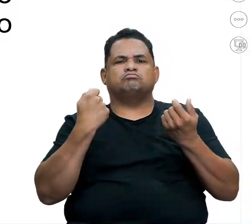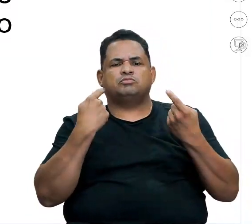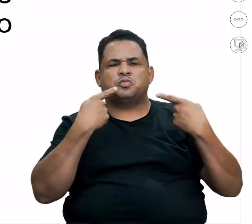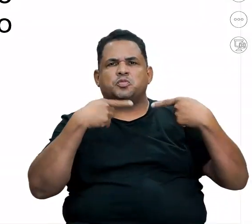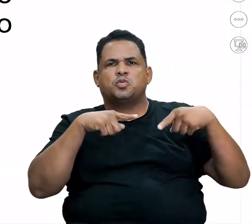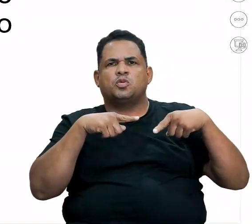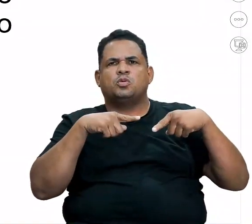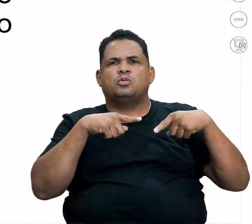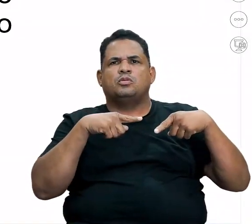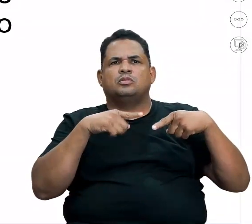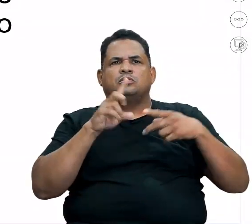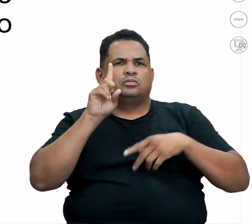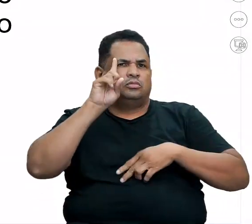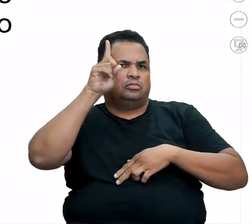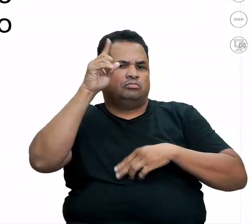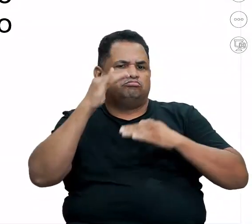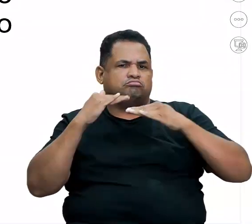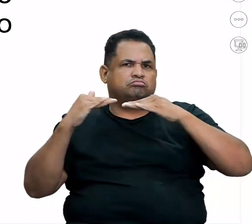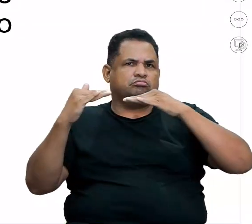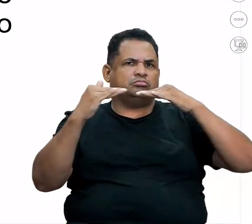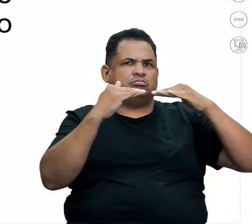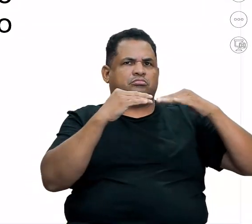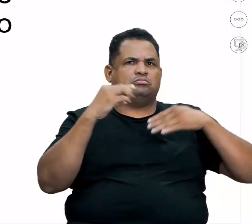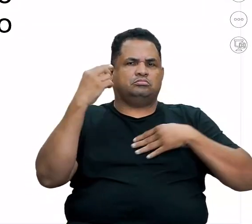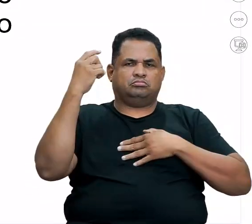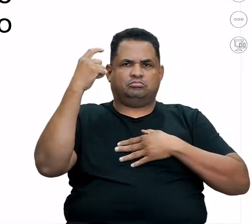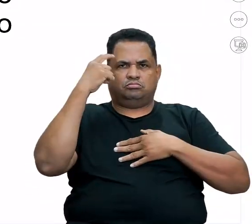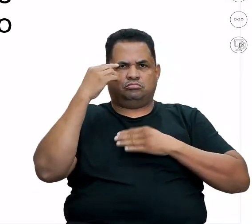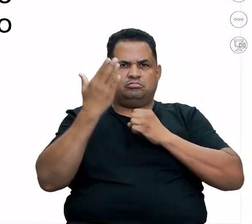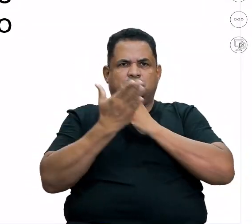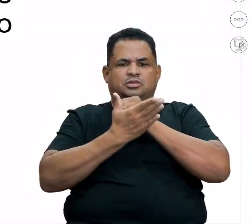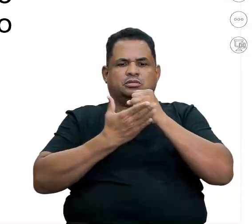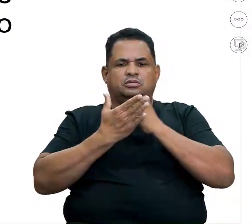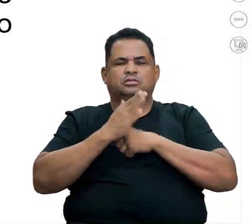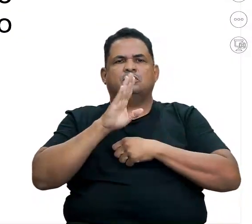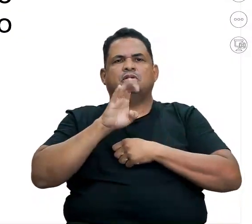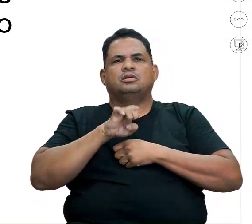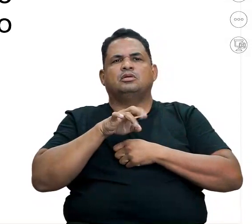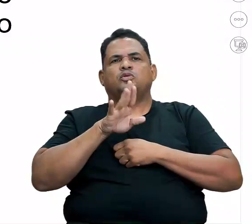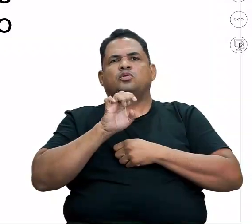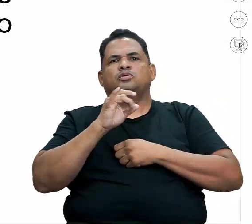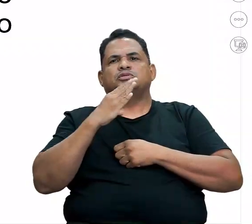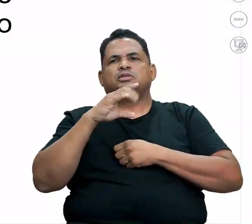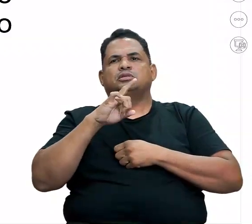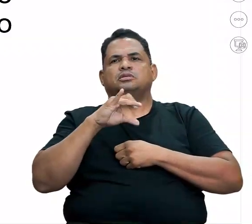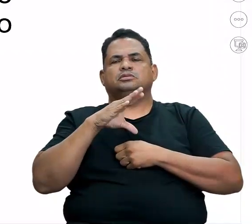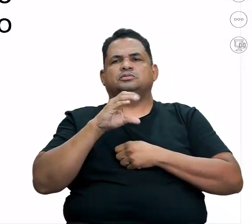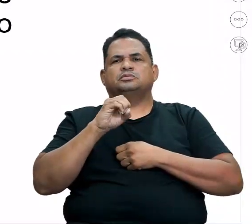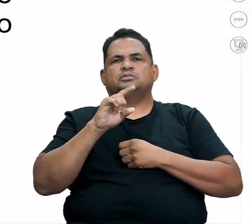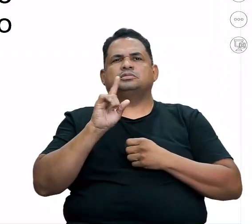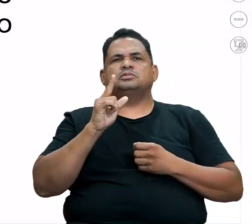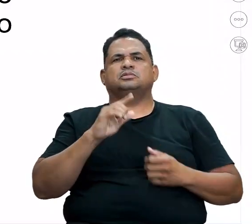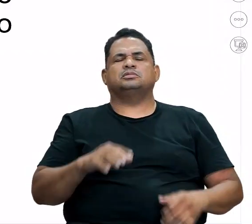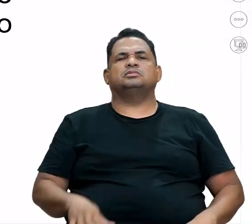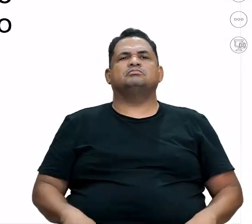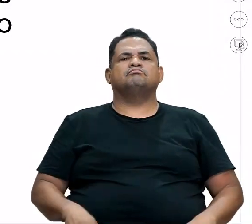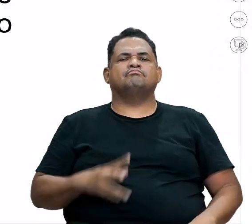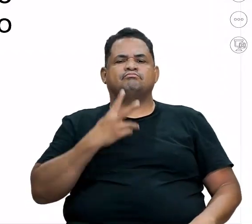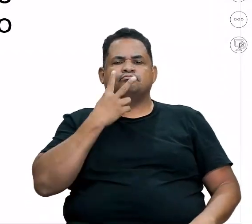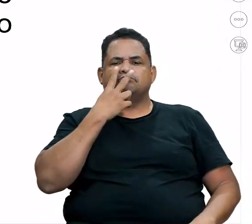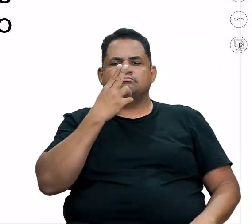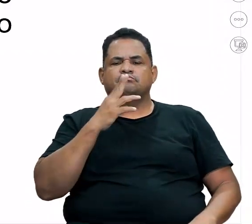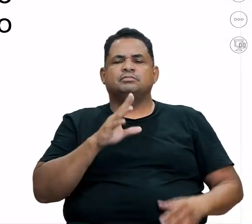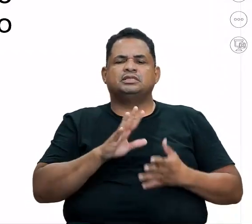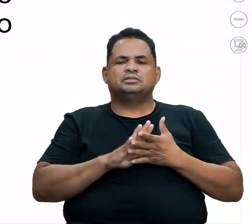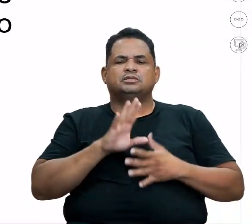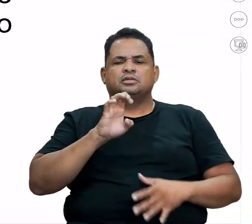lado, a ideia de homogeneidade cultural fundamentada no eurocentrismo. O eurocentrismo ele é parecido com o